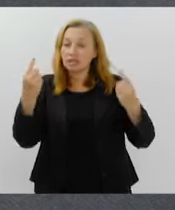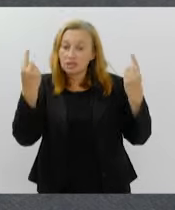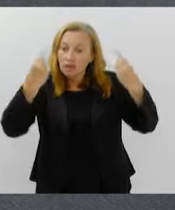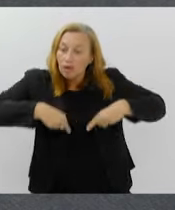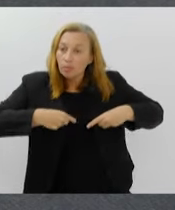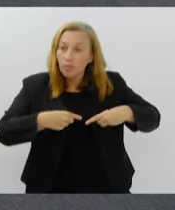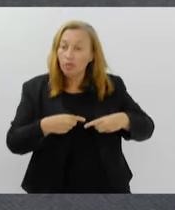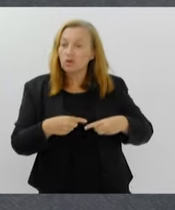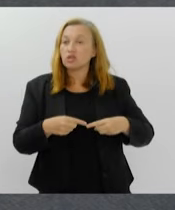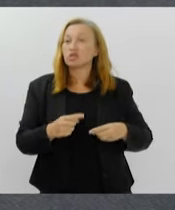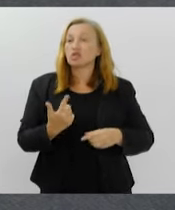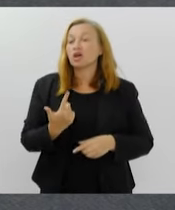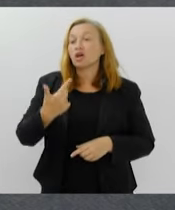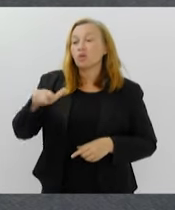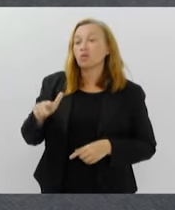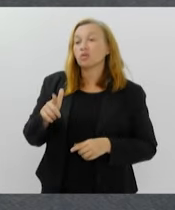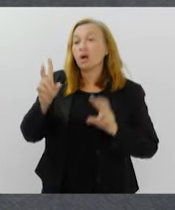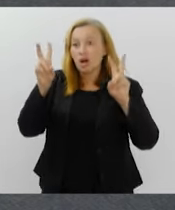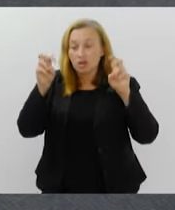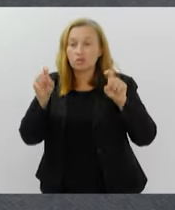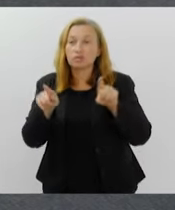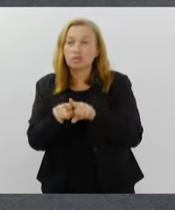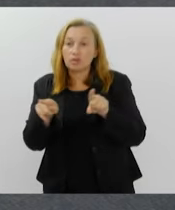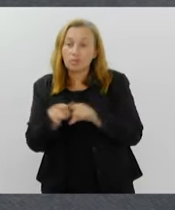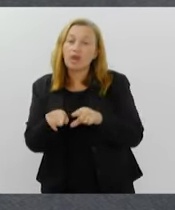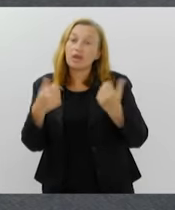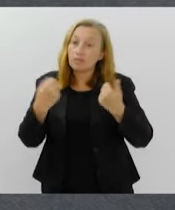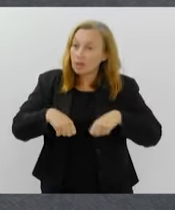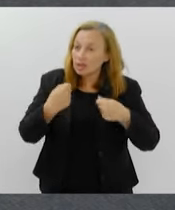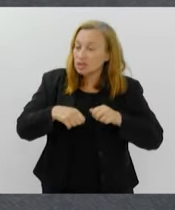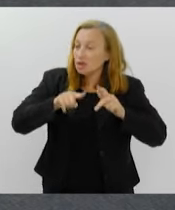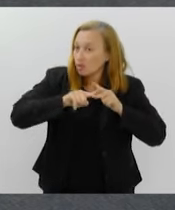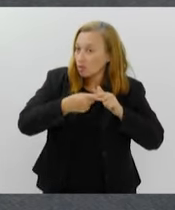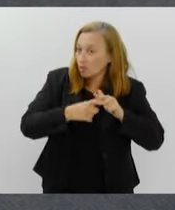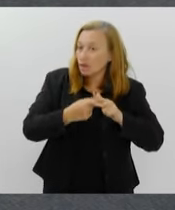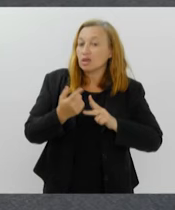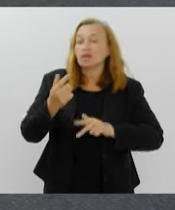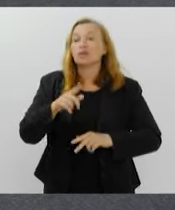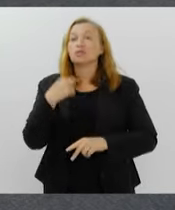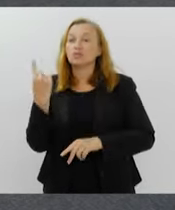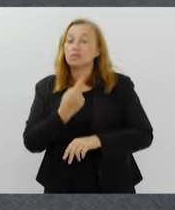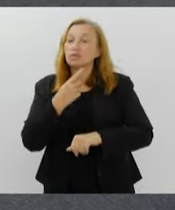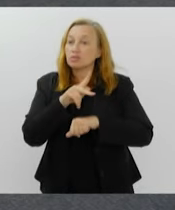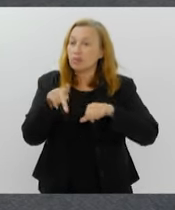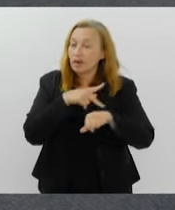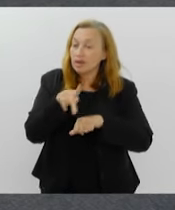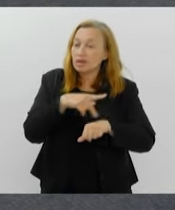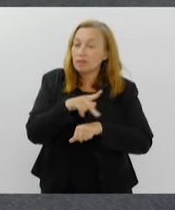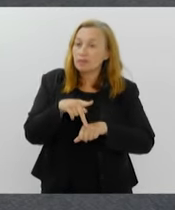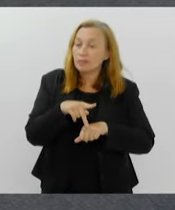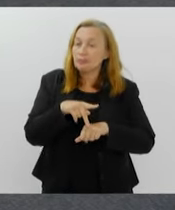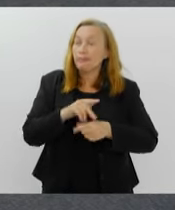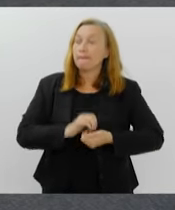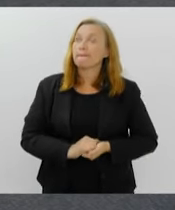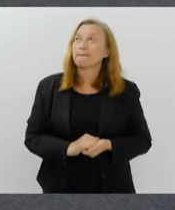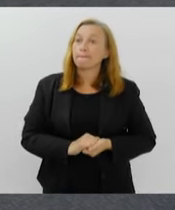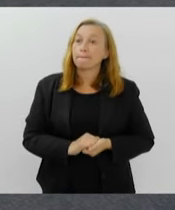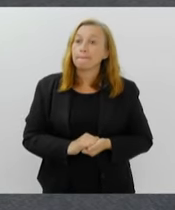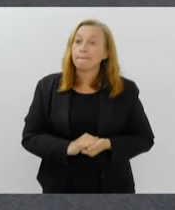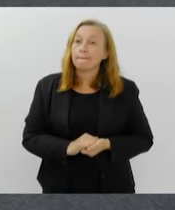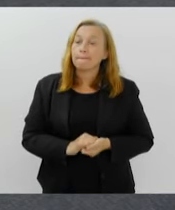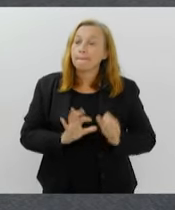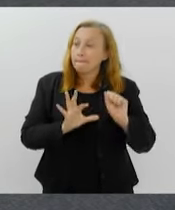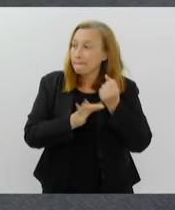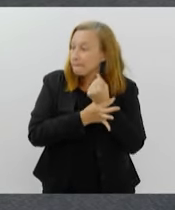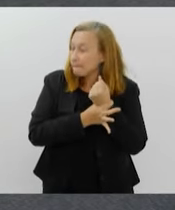sombra de dúvida outra matéria que nós precisamos regulamentar no nosso país e é